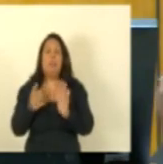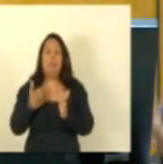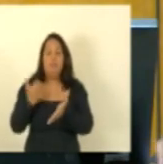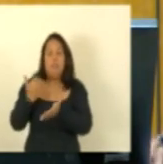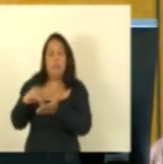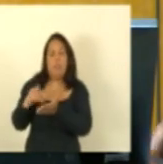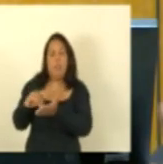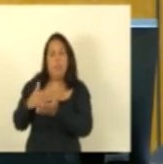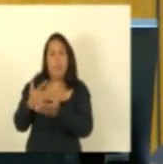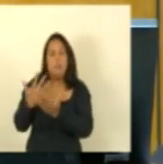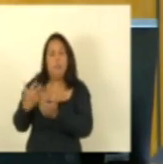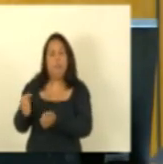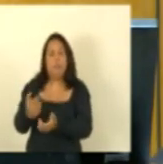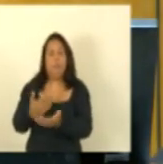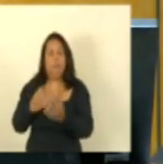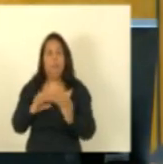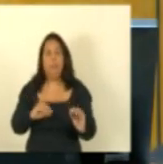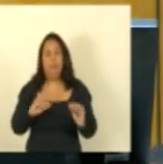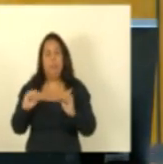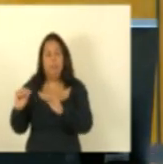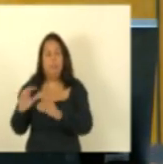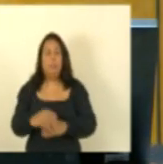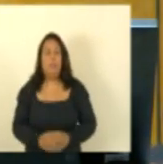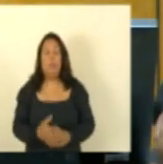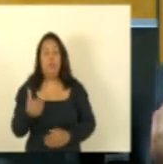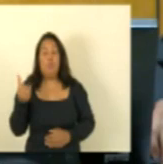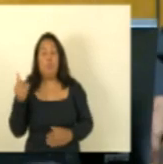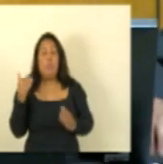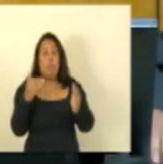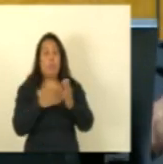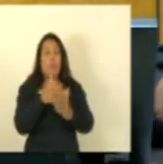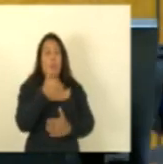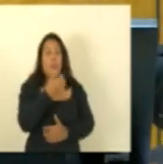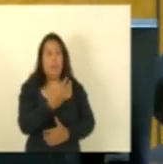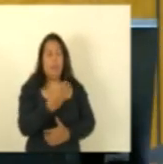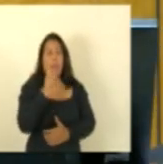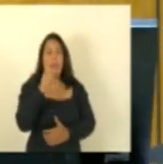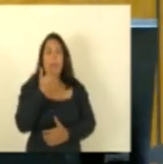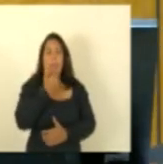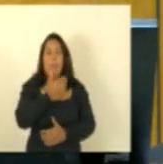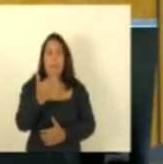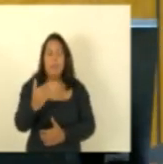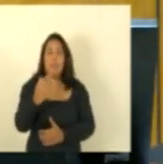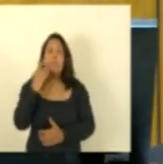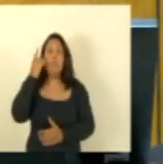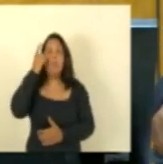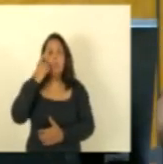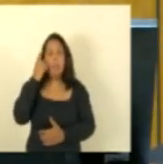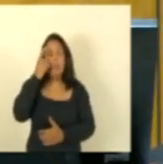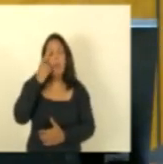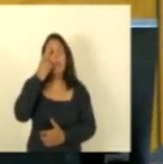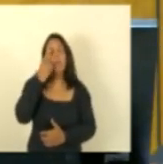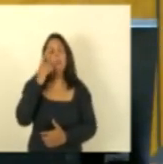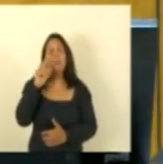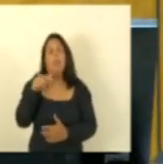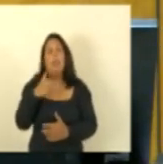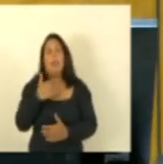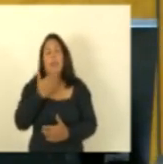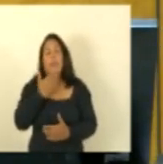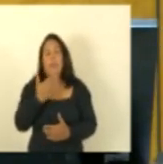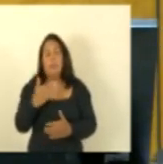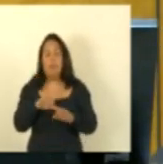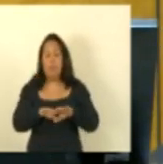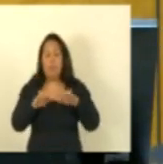secretaria. Do item 6 ao item 13, trata-se de projeto das senhoras e senhores deputados e deputados e da mesa